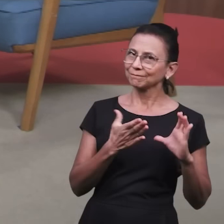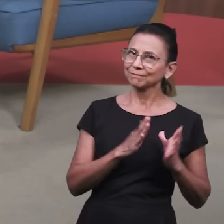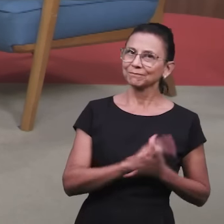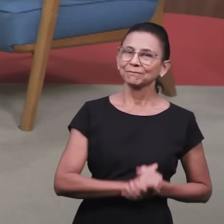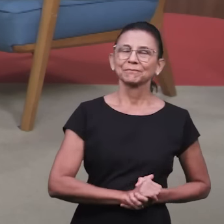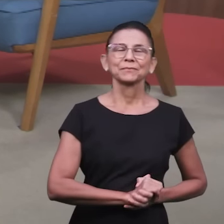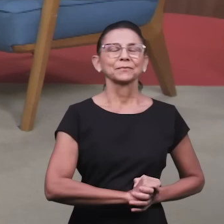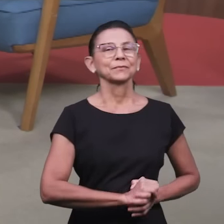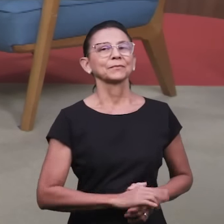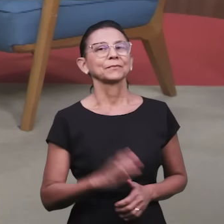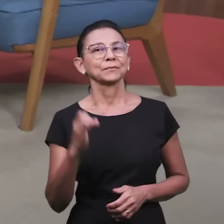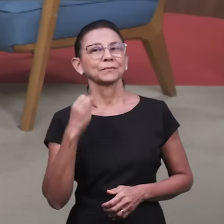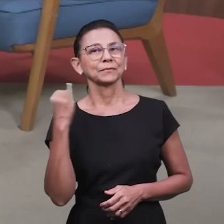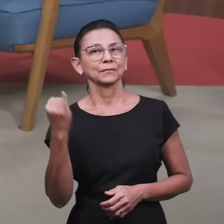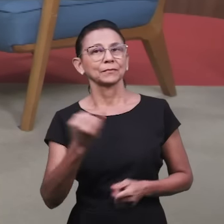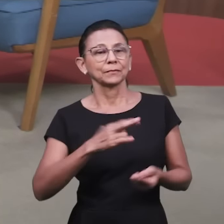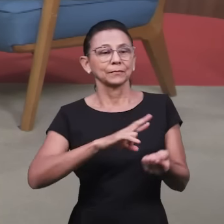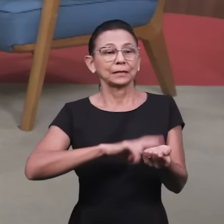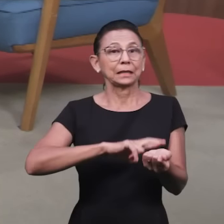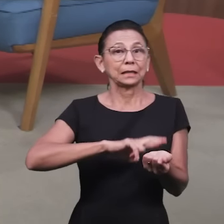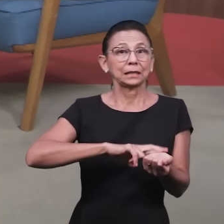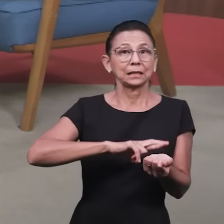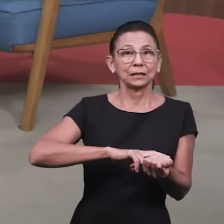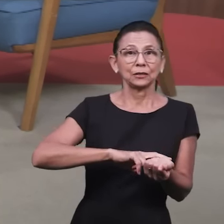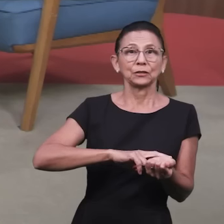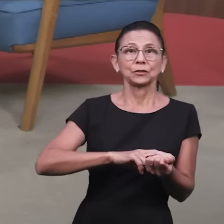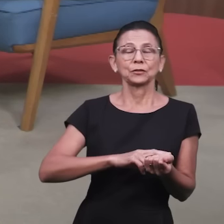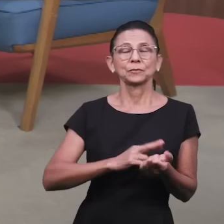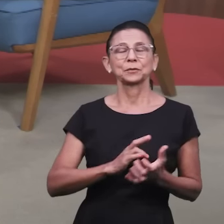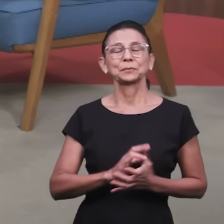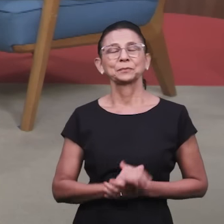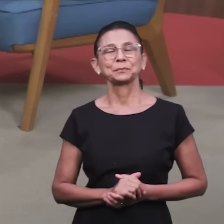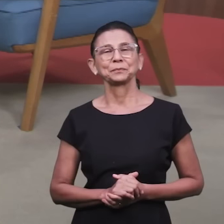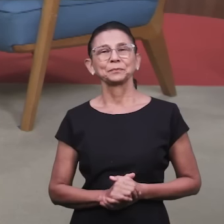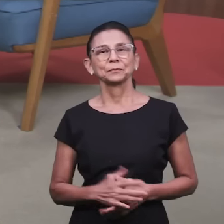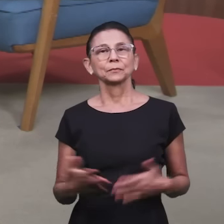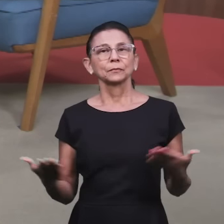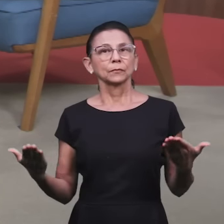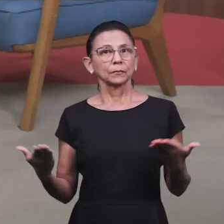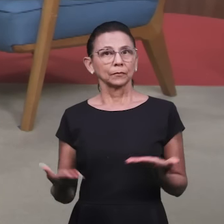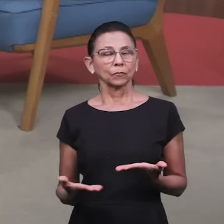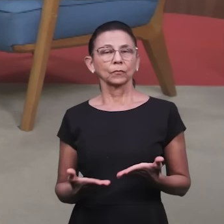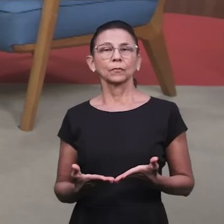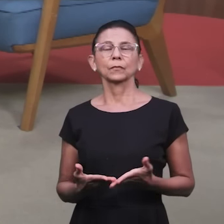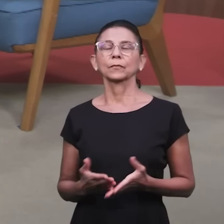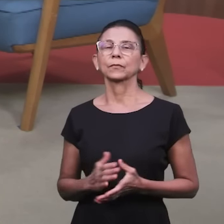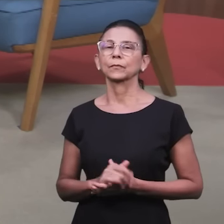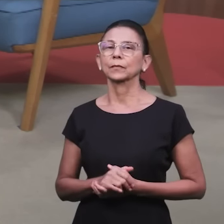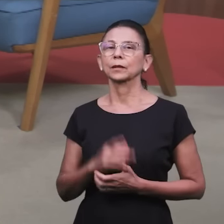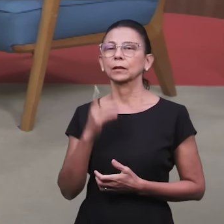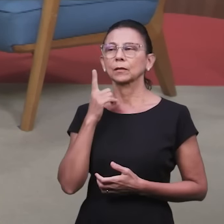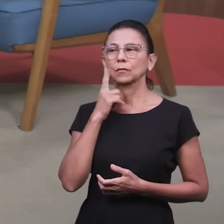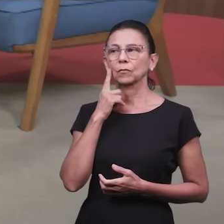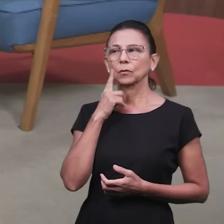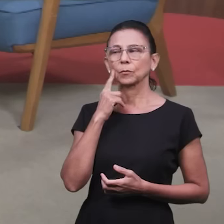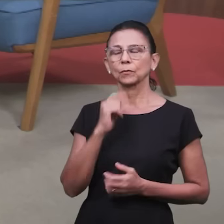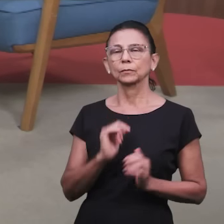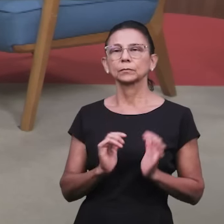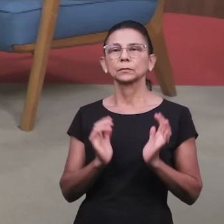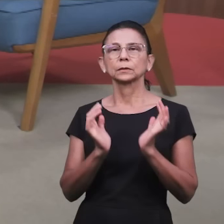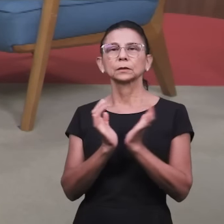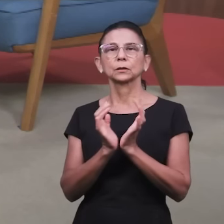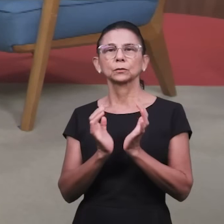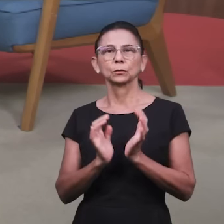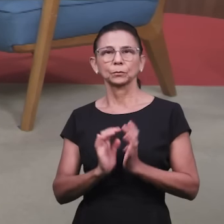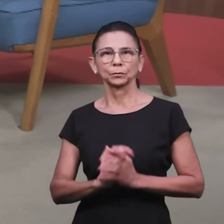é a percussão, porque é ela que marca o ritmo, o andamento. Então hoje, a tia Janaína vai trabalhar com esse grupo